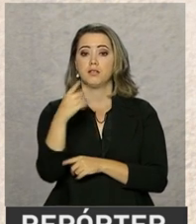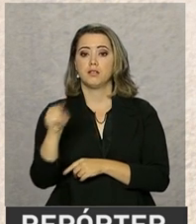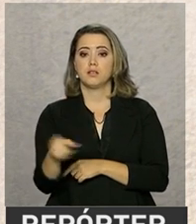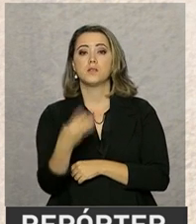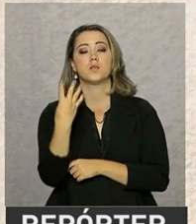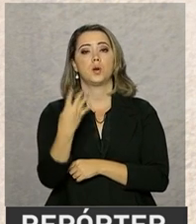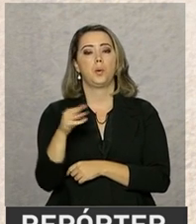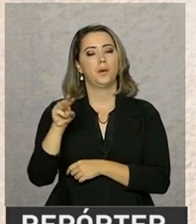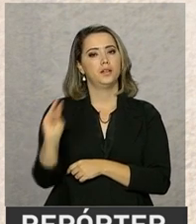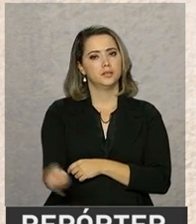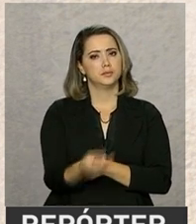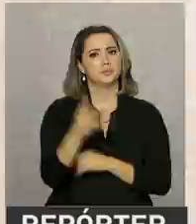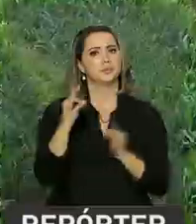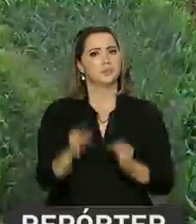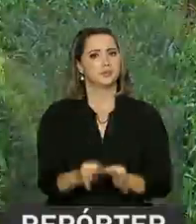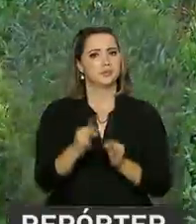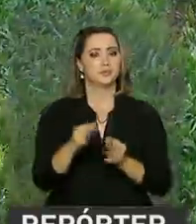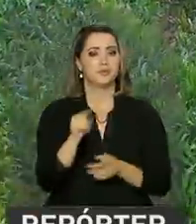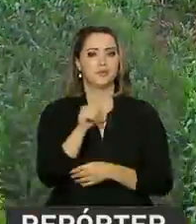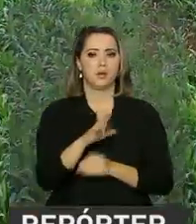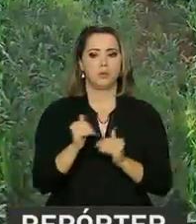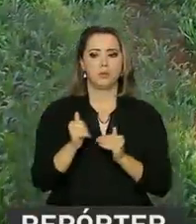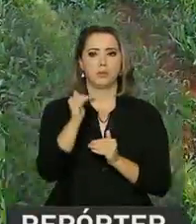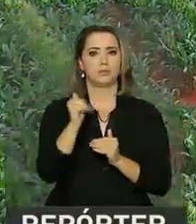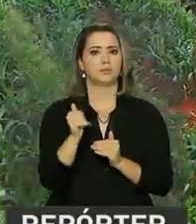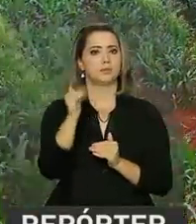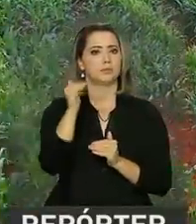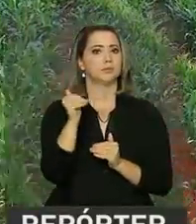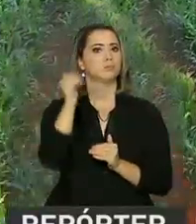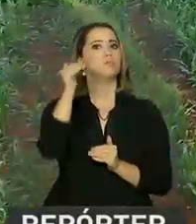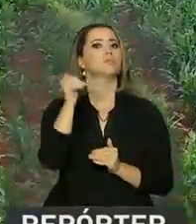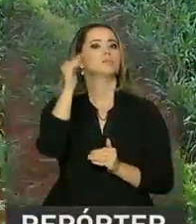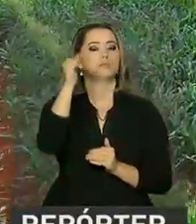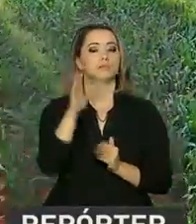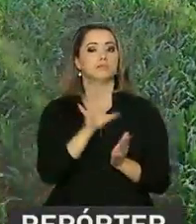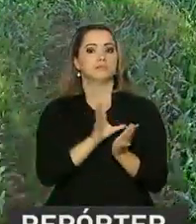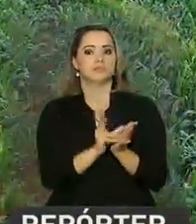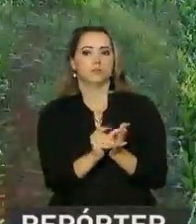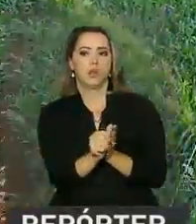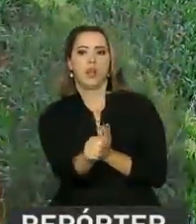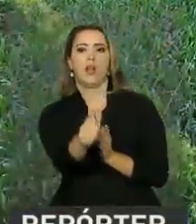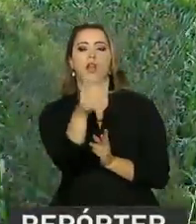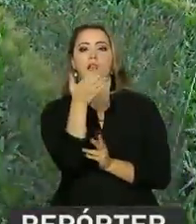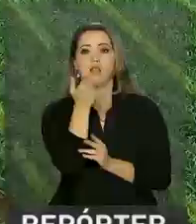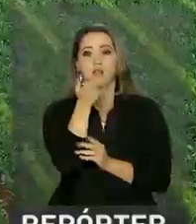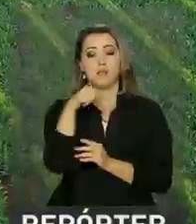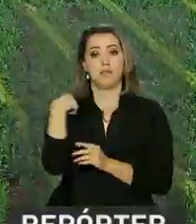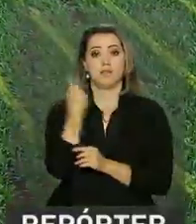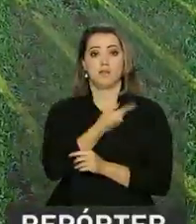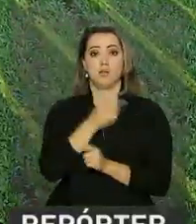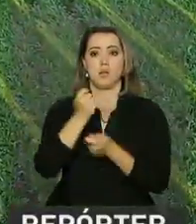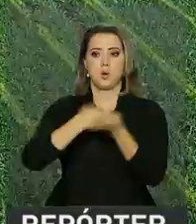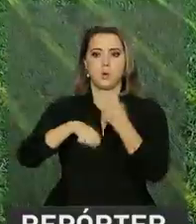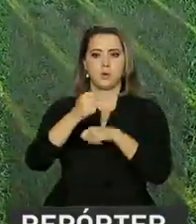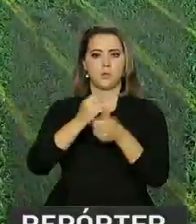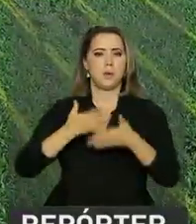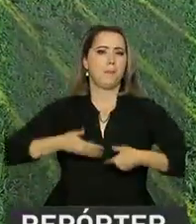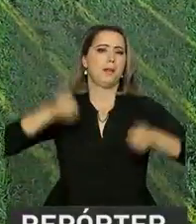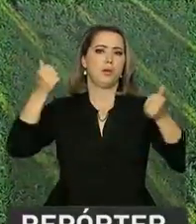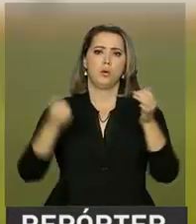toneladas ao final da safra o aumento na produção dos grãos tem um impacto em cadeia na economia do país gerando mais